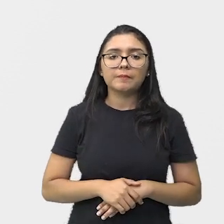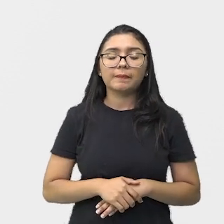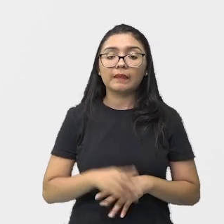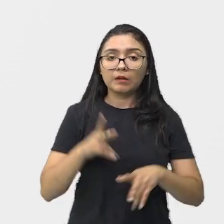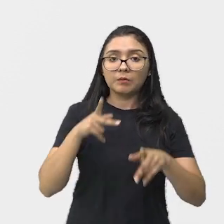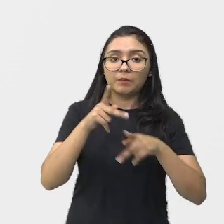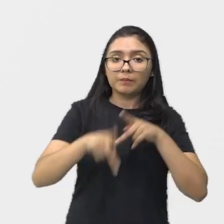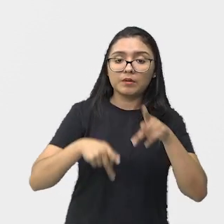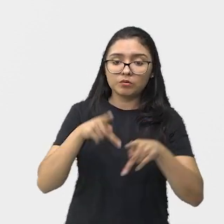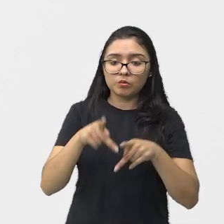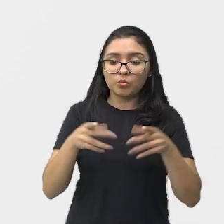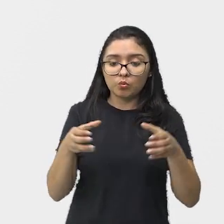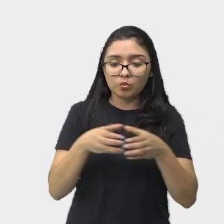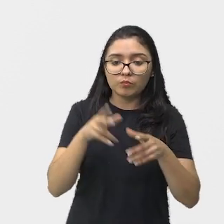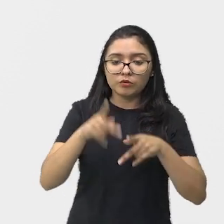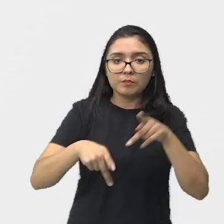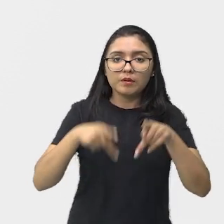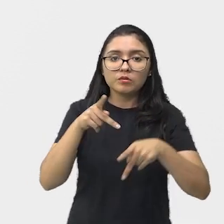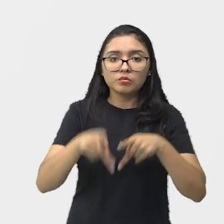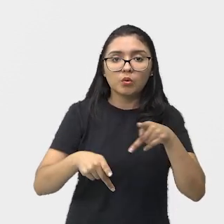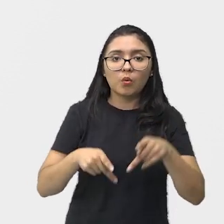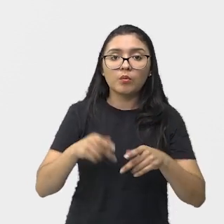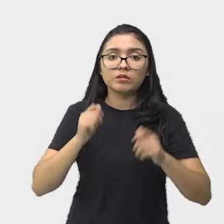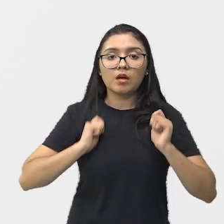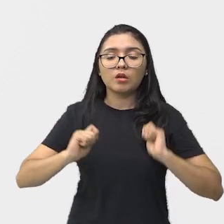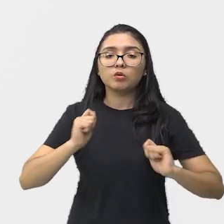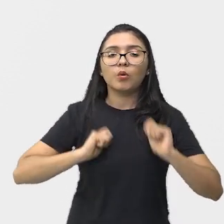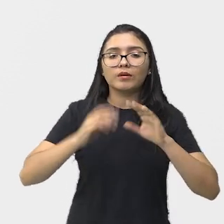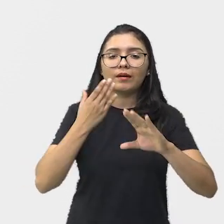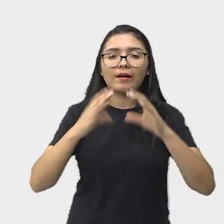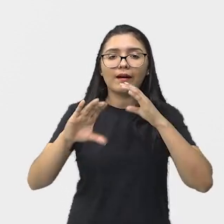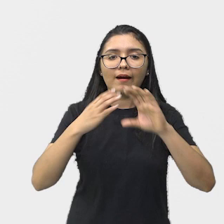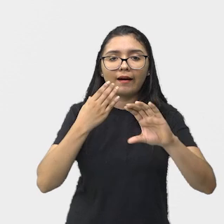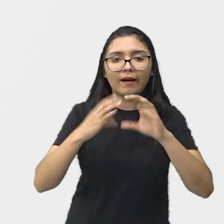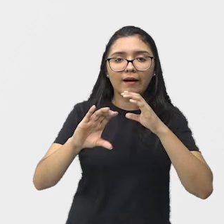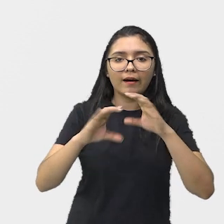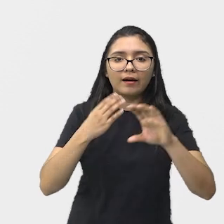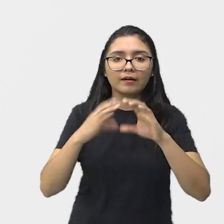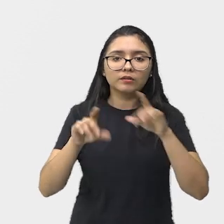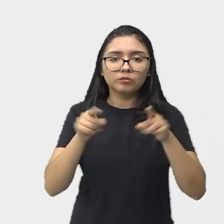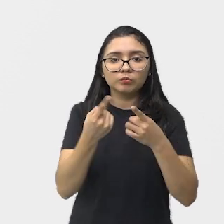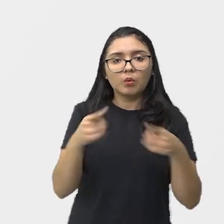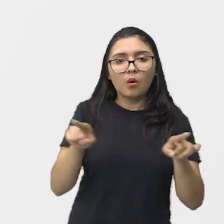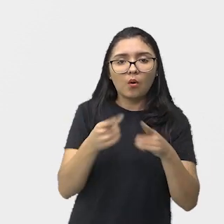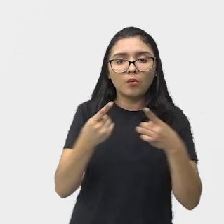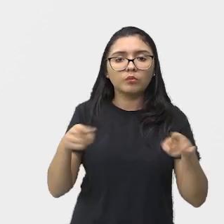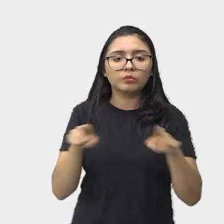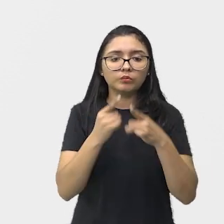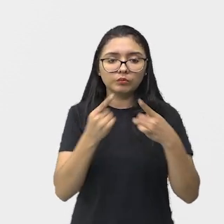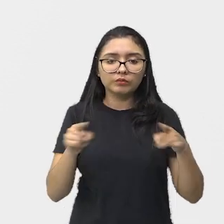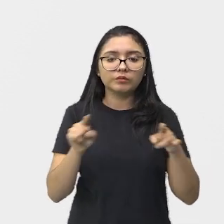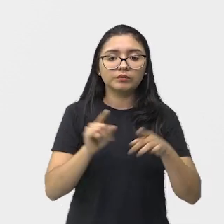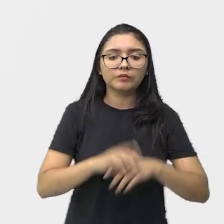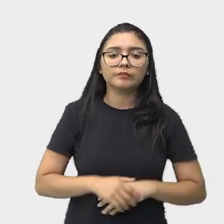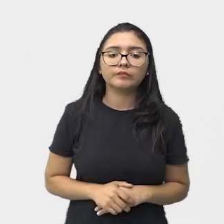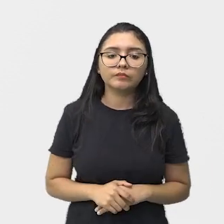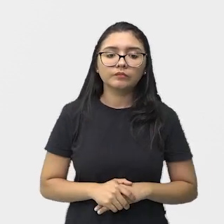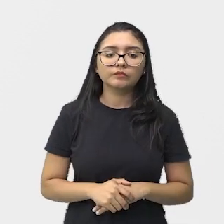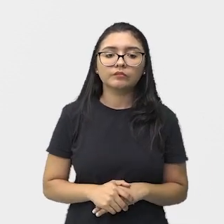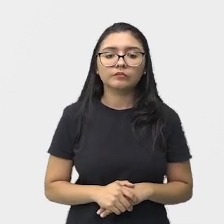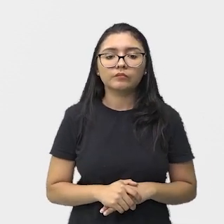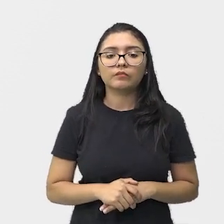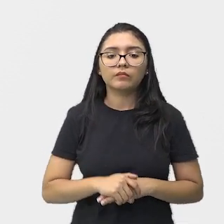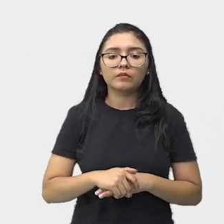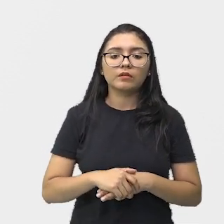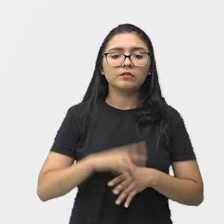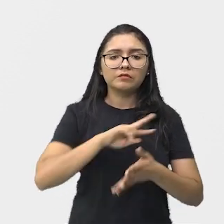um conjunto de atores que cantam e declamam através de um fragmento lírico a ação. Dentre